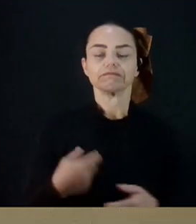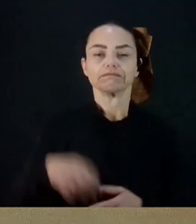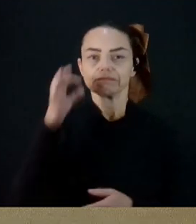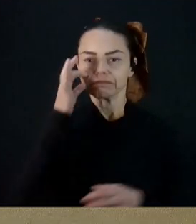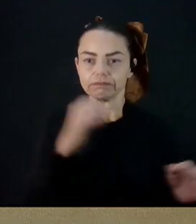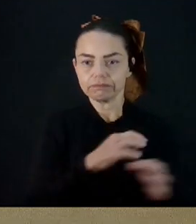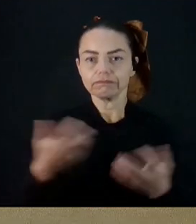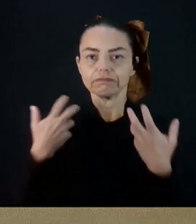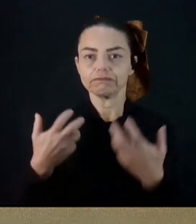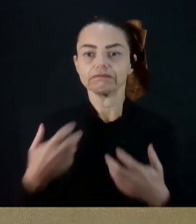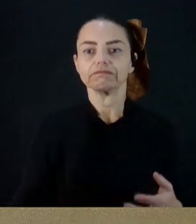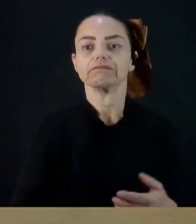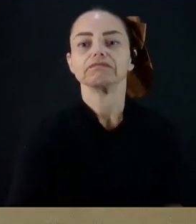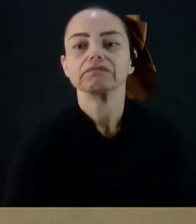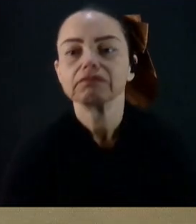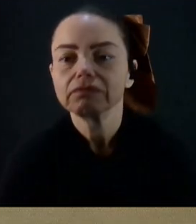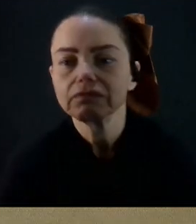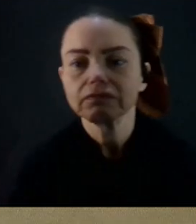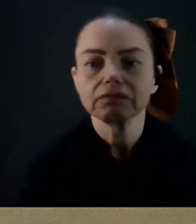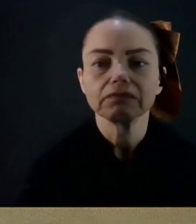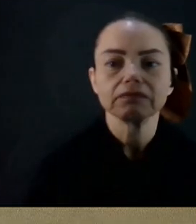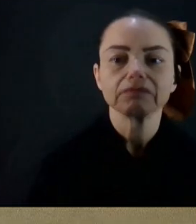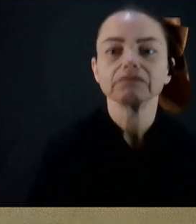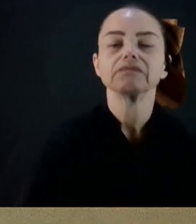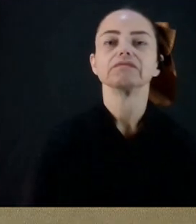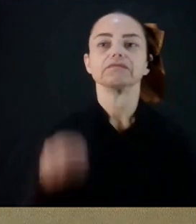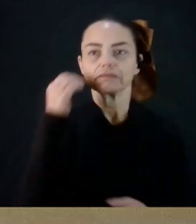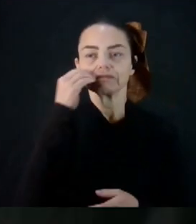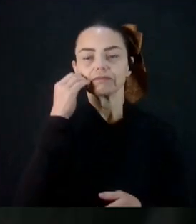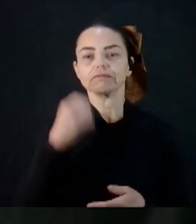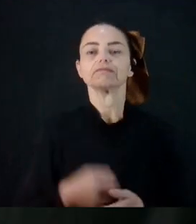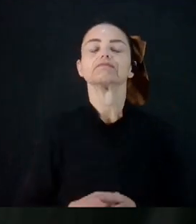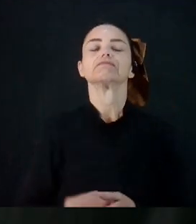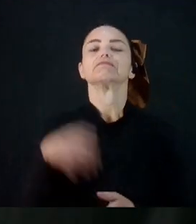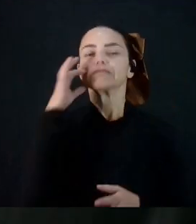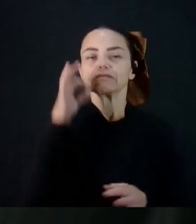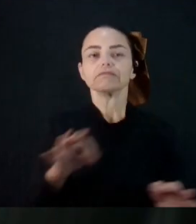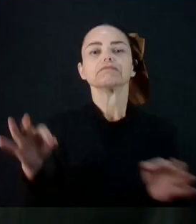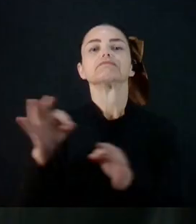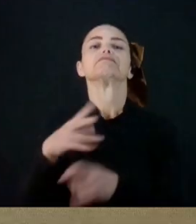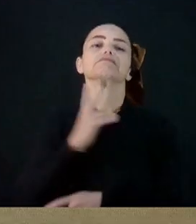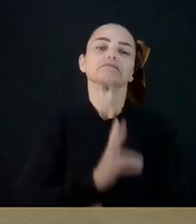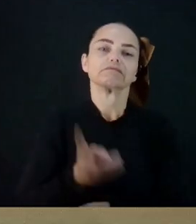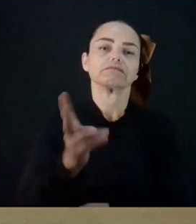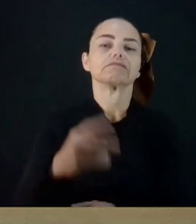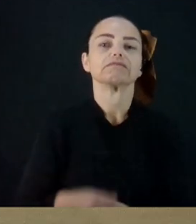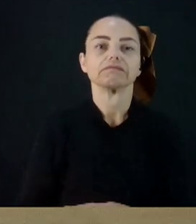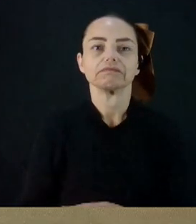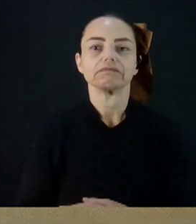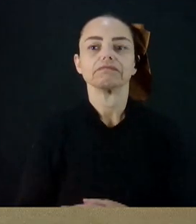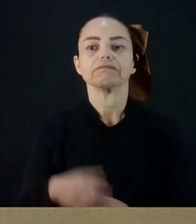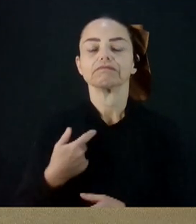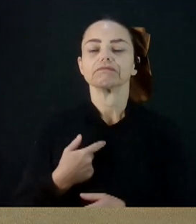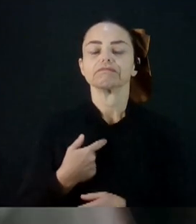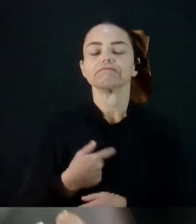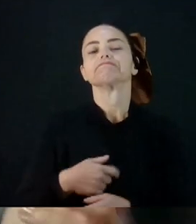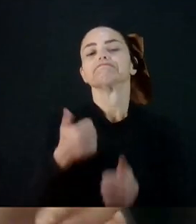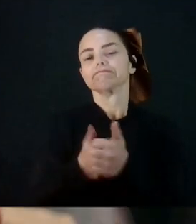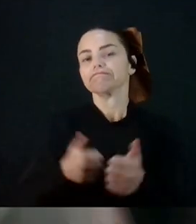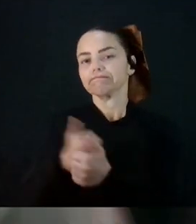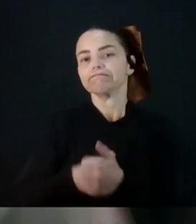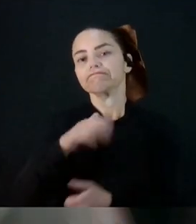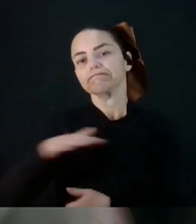quero, eu compro, eu testo, aí eu assisto outro, eu quero outro, e assim vai, né? E aí acaba que a criança insiste tanto, que